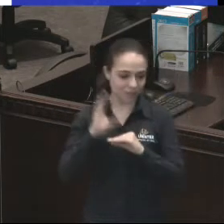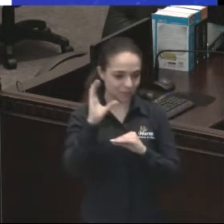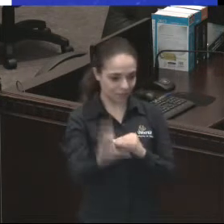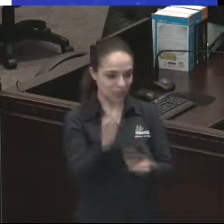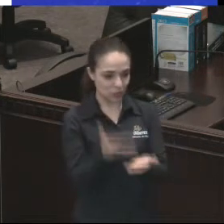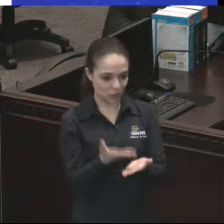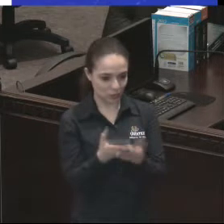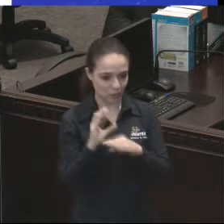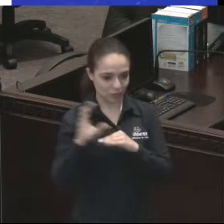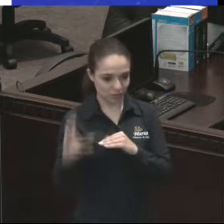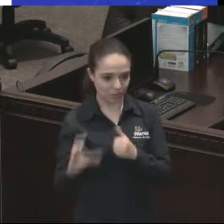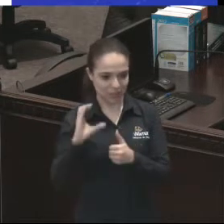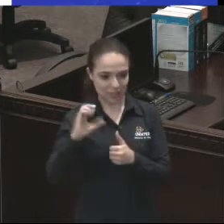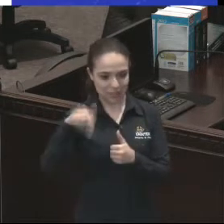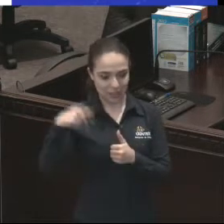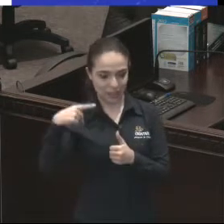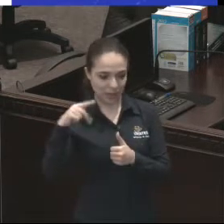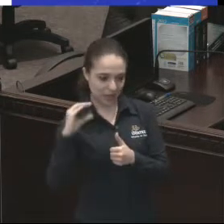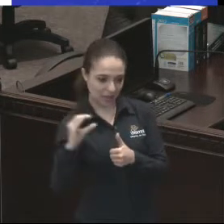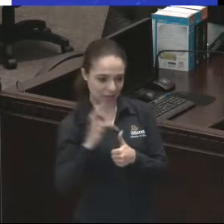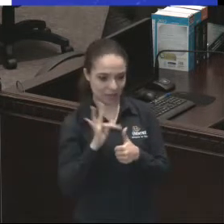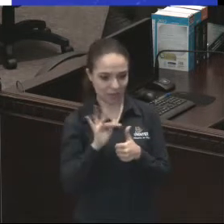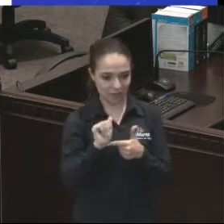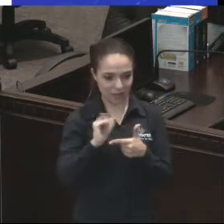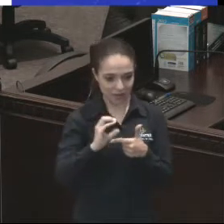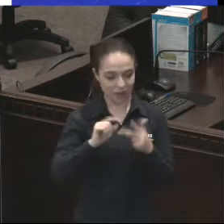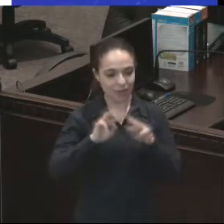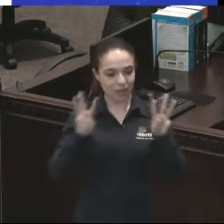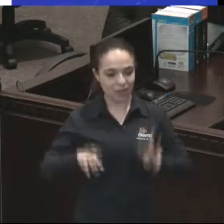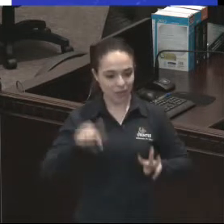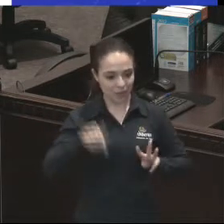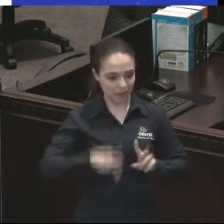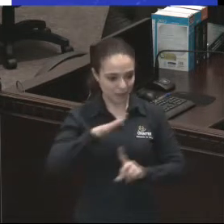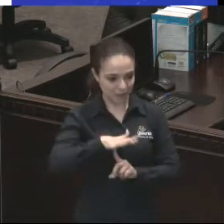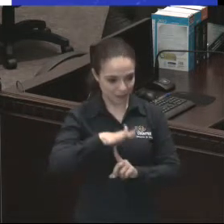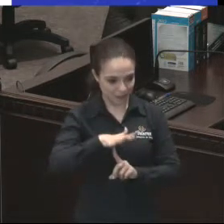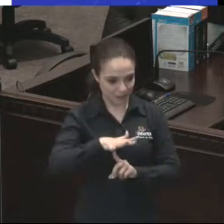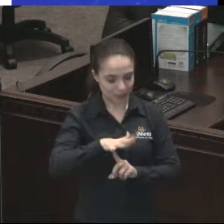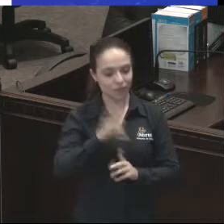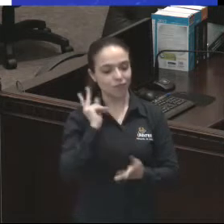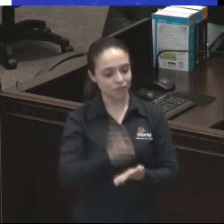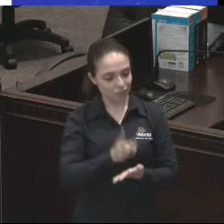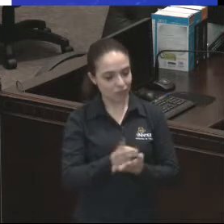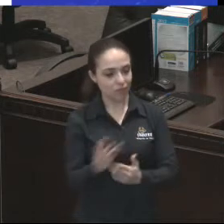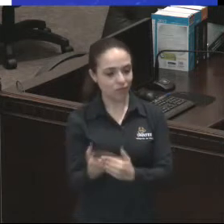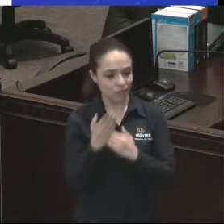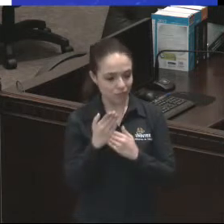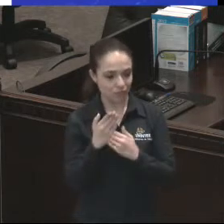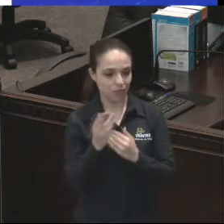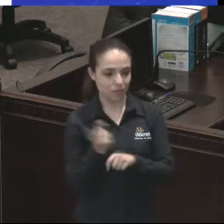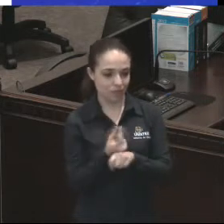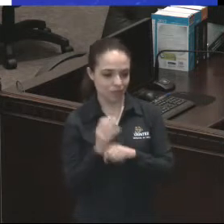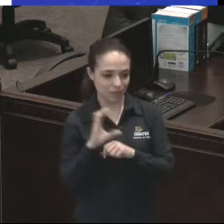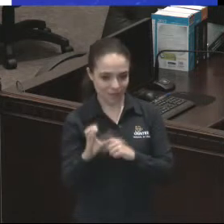estudos no laboratório, CNPq, a CAPES, a Universidade Federal do Paraná e a FAPEMA, que sempre colaboraram com o auxílio